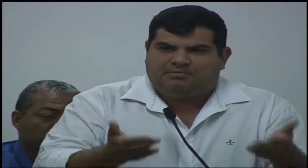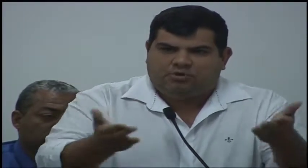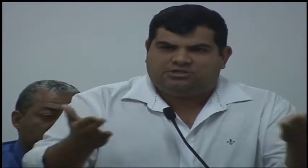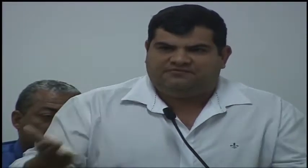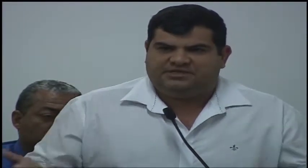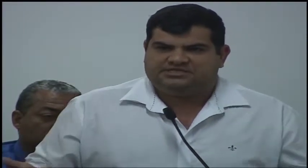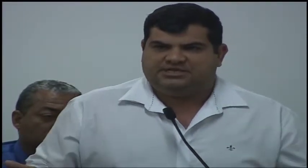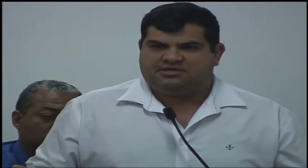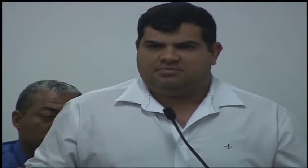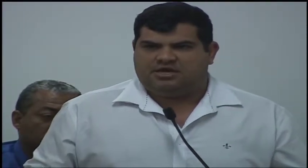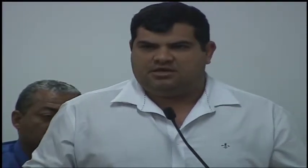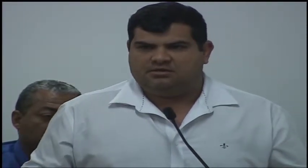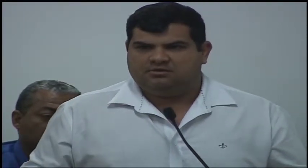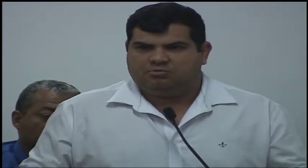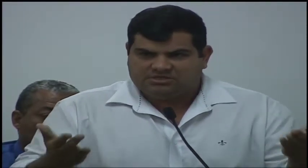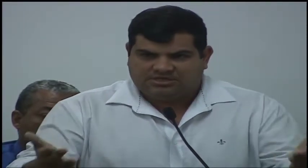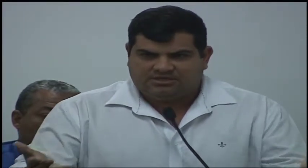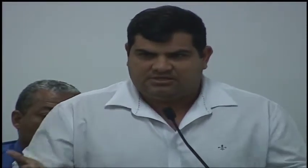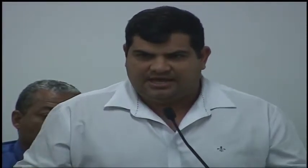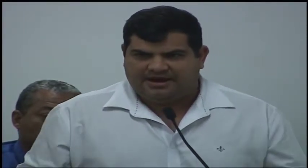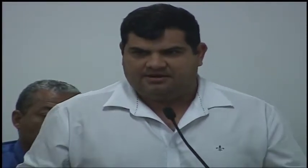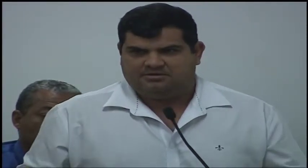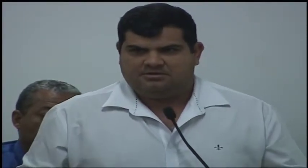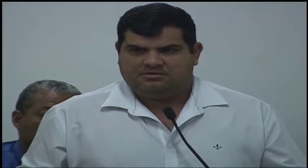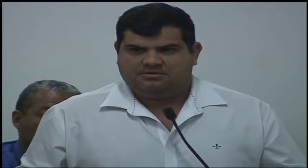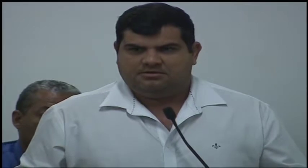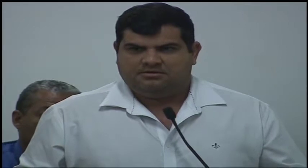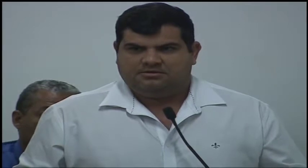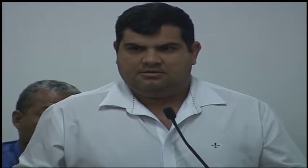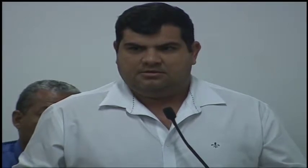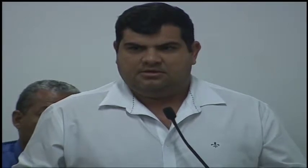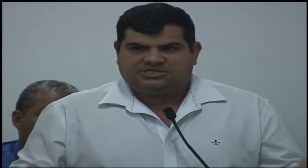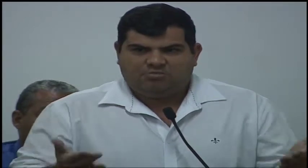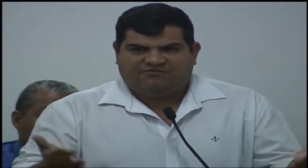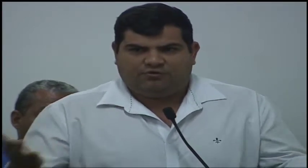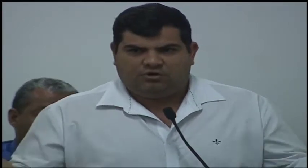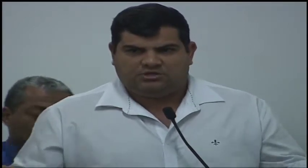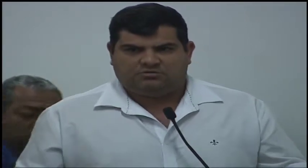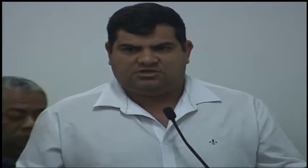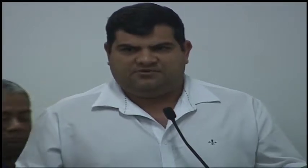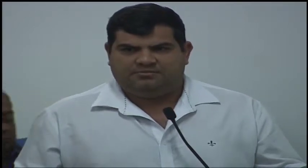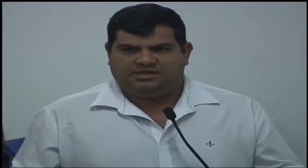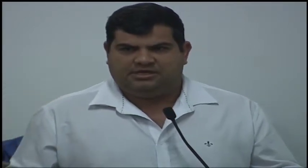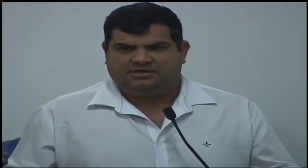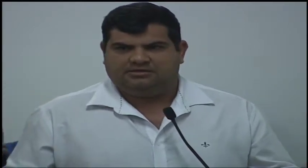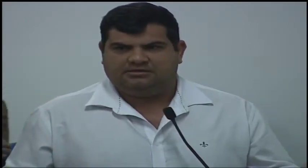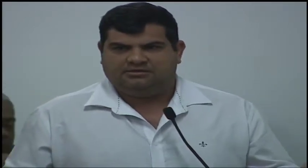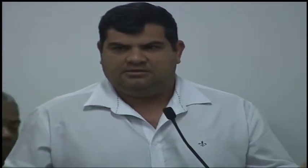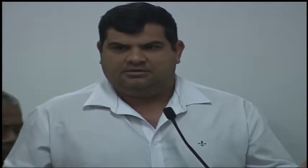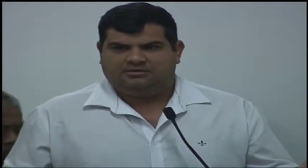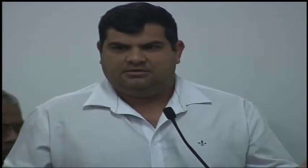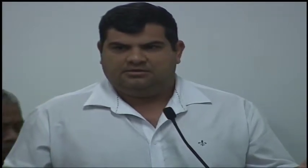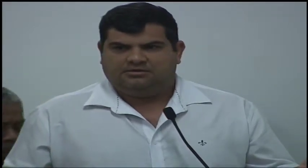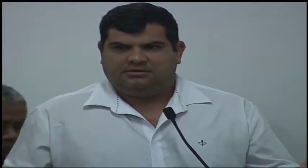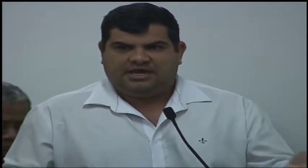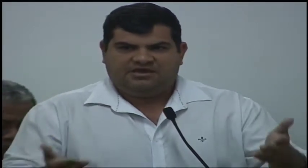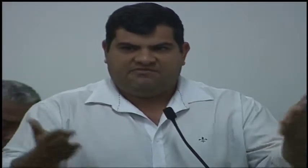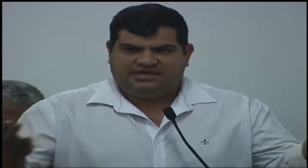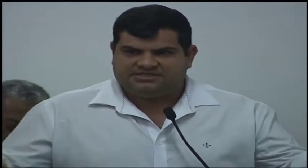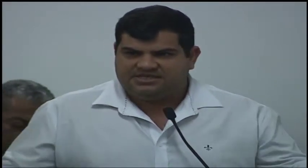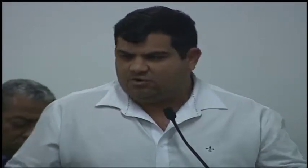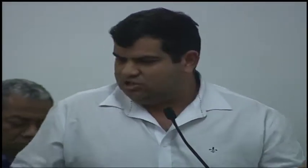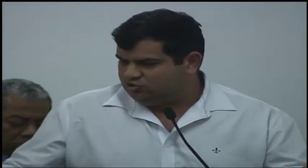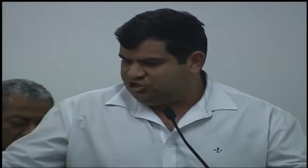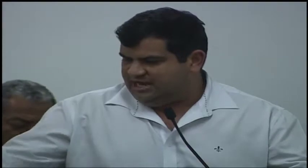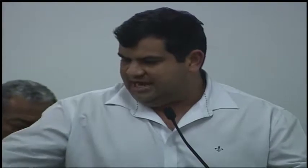Palestra para aborto ele financia também, o Banco Santander. Isso é uma afronta contra a família. E aí